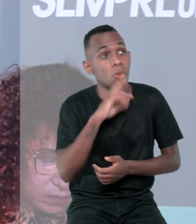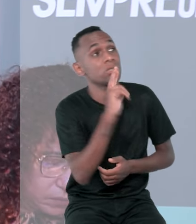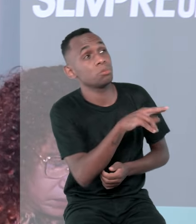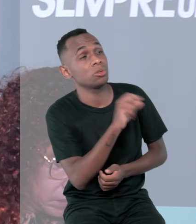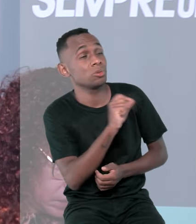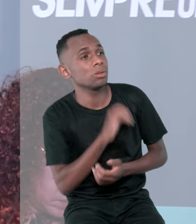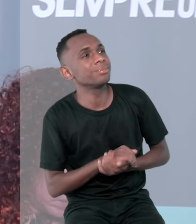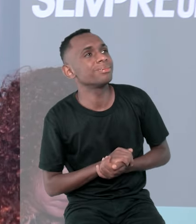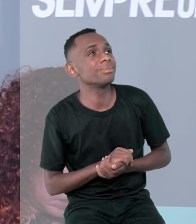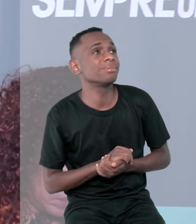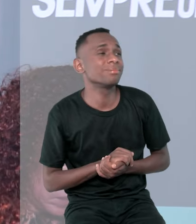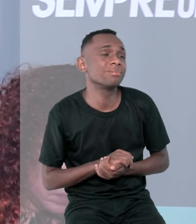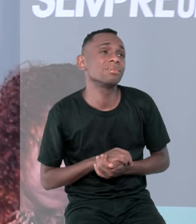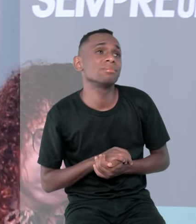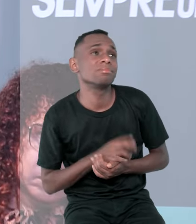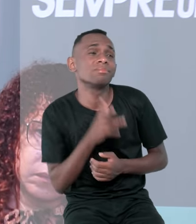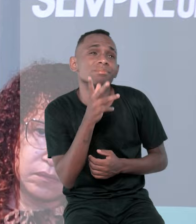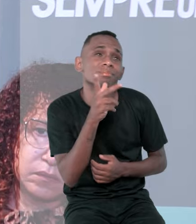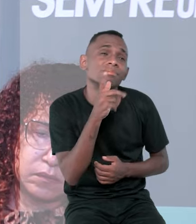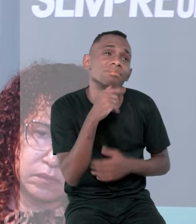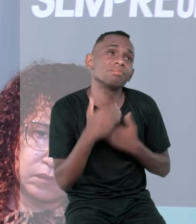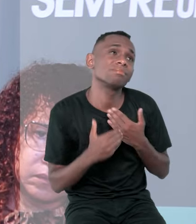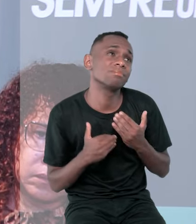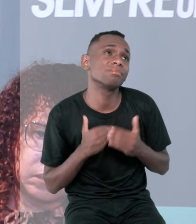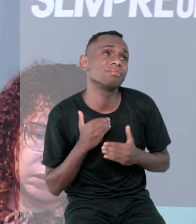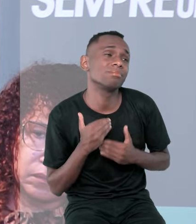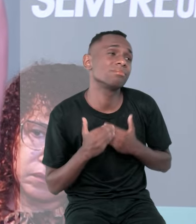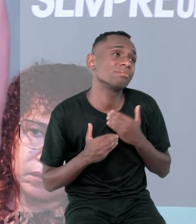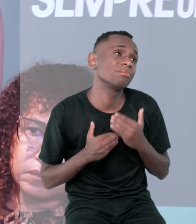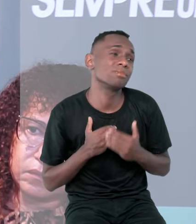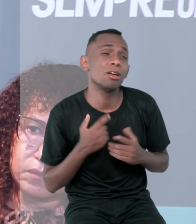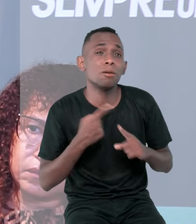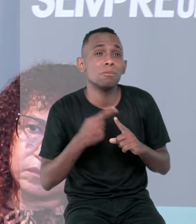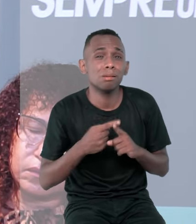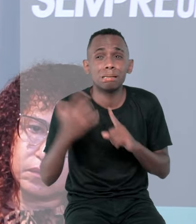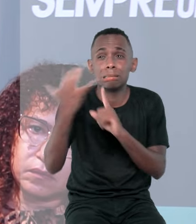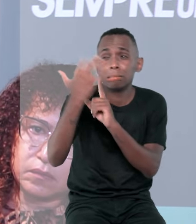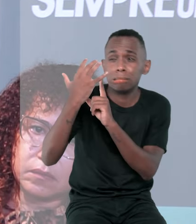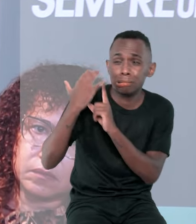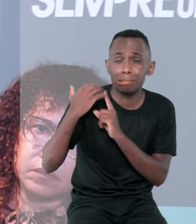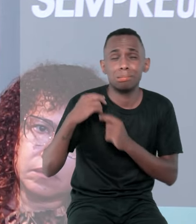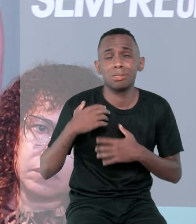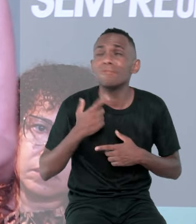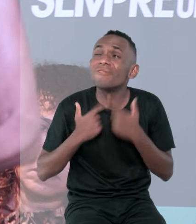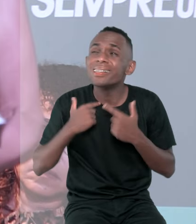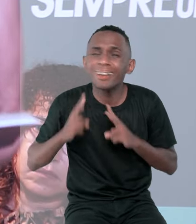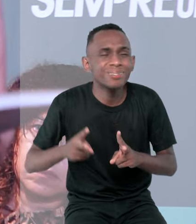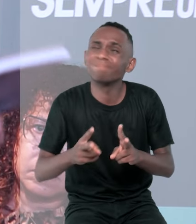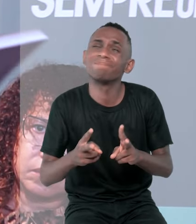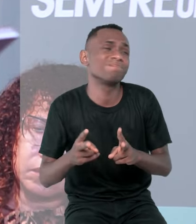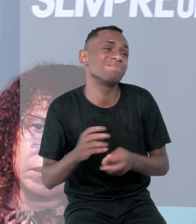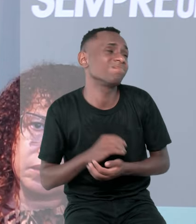respondi que estava meio devagar, que muita coisa tinha me tirado a vontade de seguir.